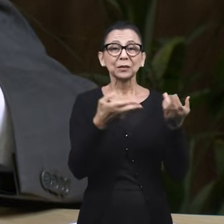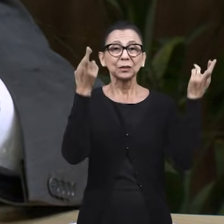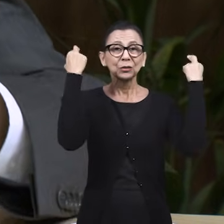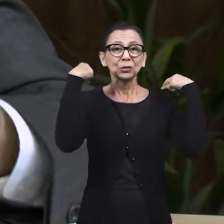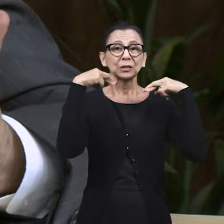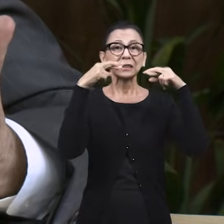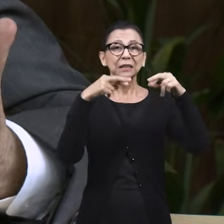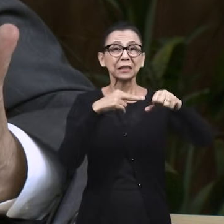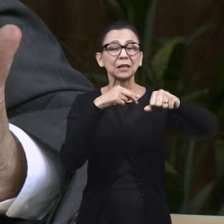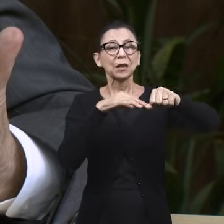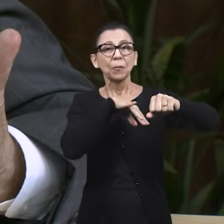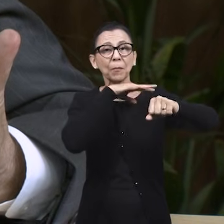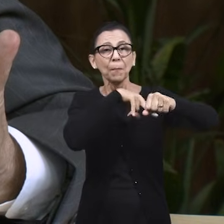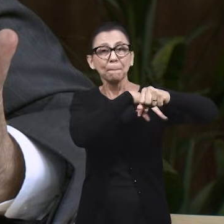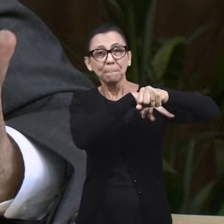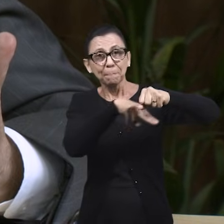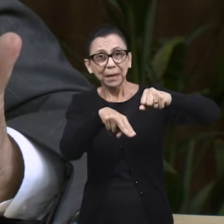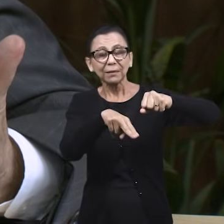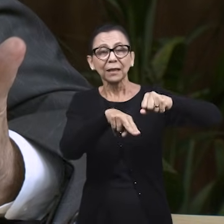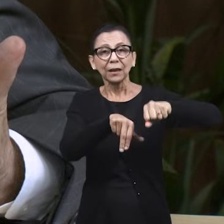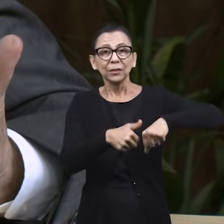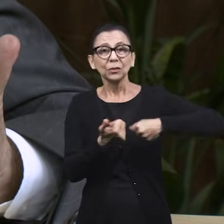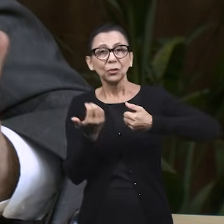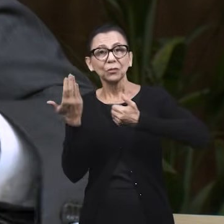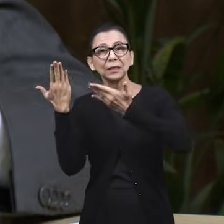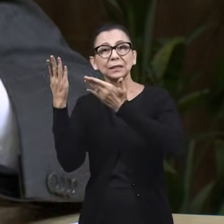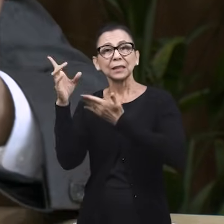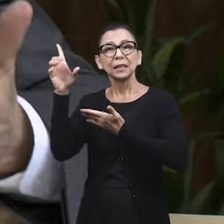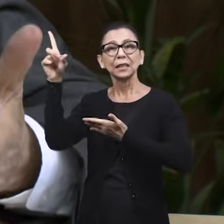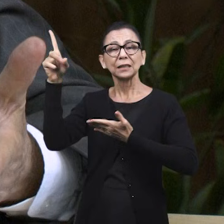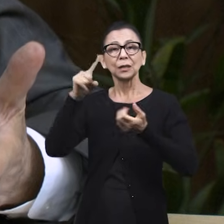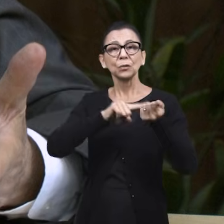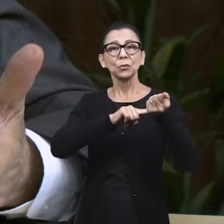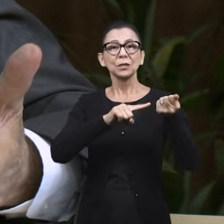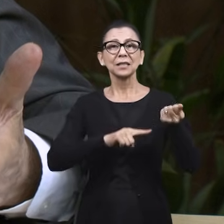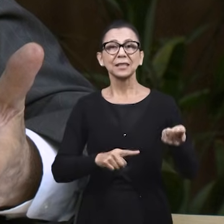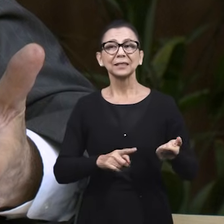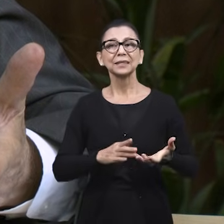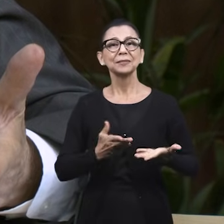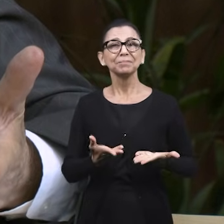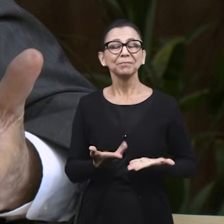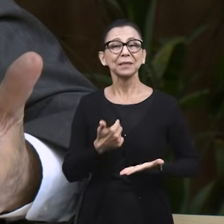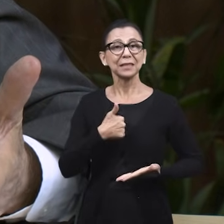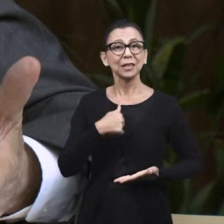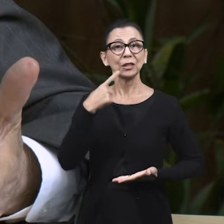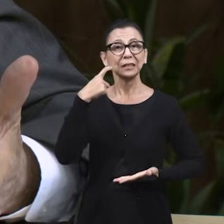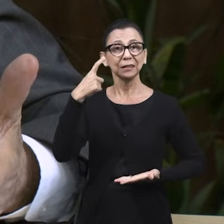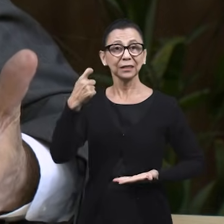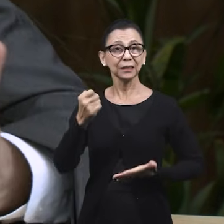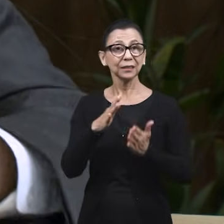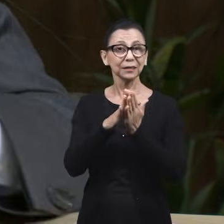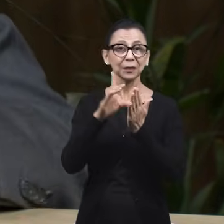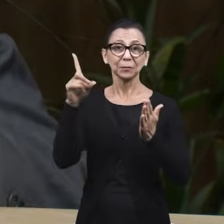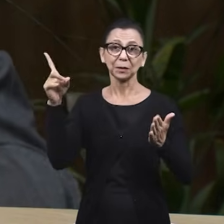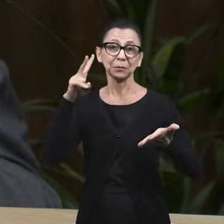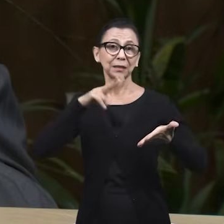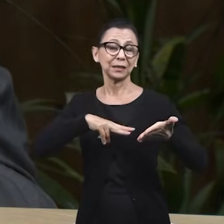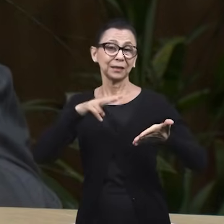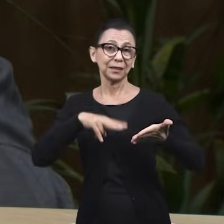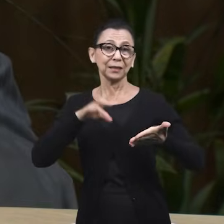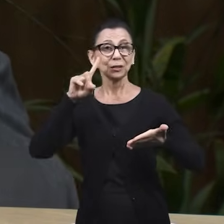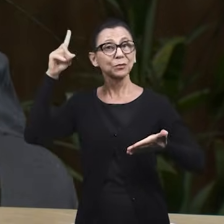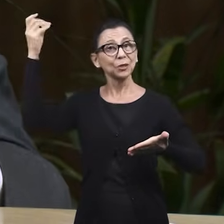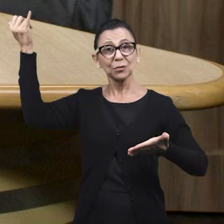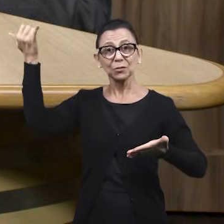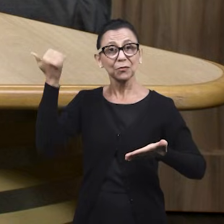se revelou para mostrar a alguém que estava interessado em entender o reino de Deus. Então Deus